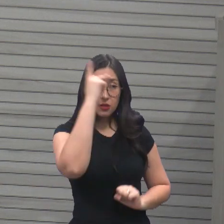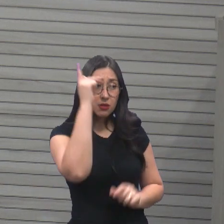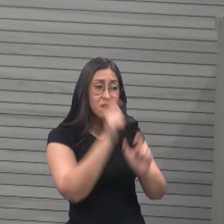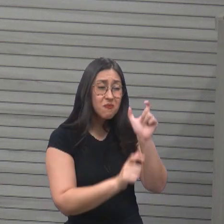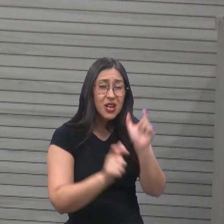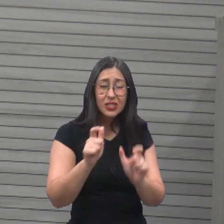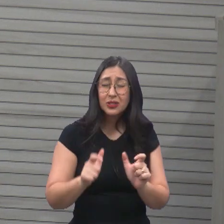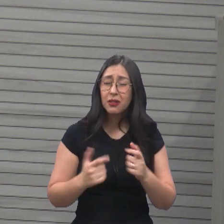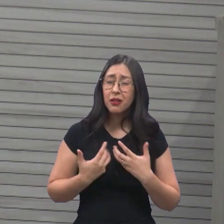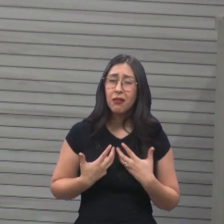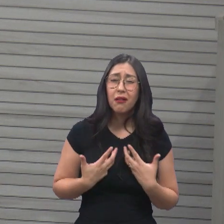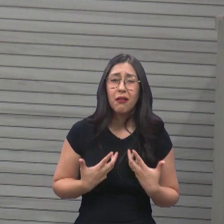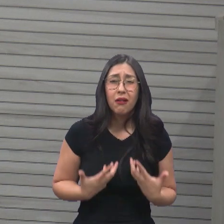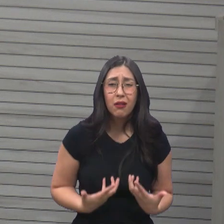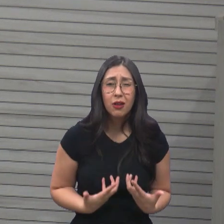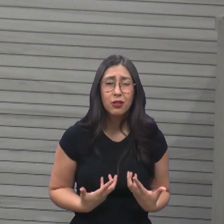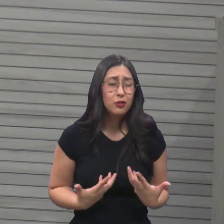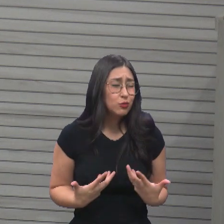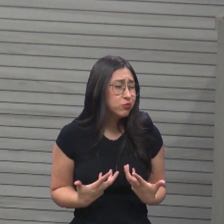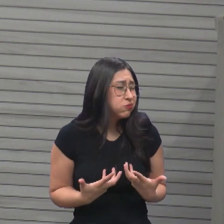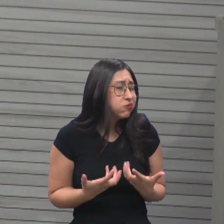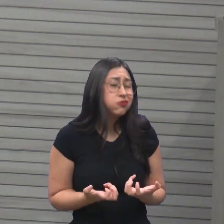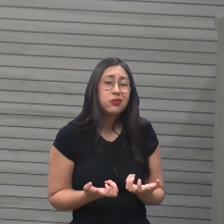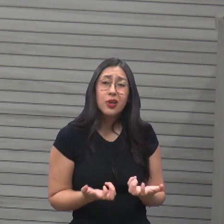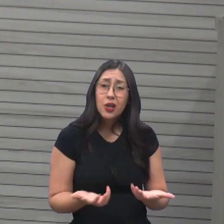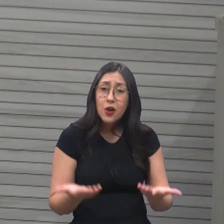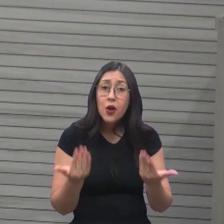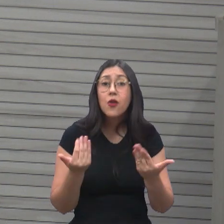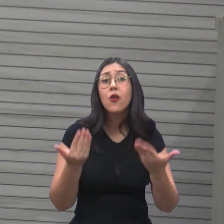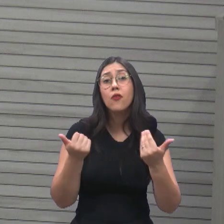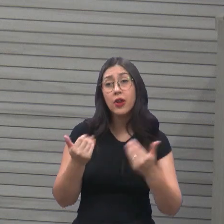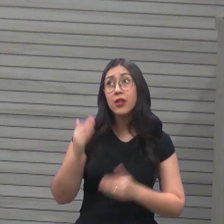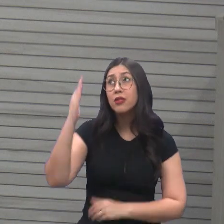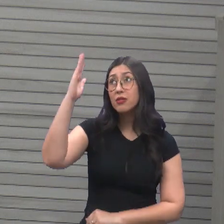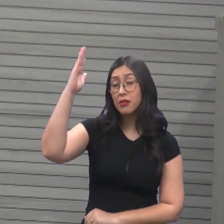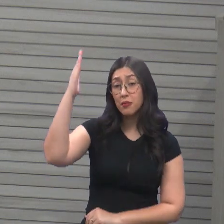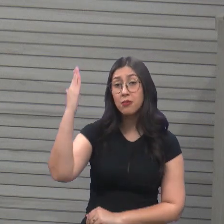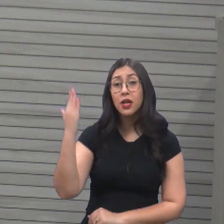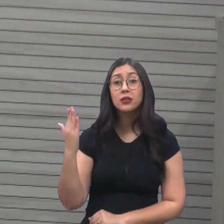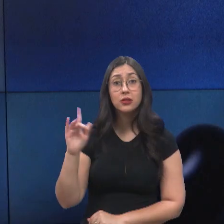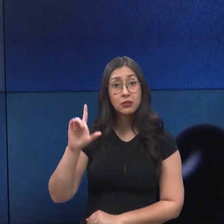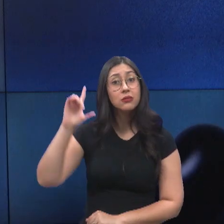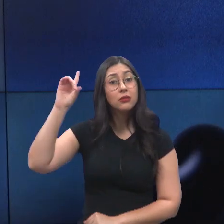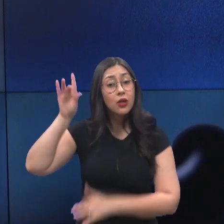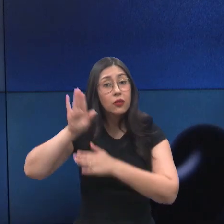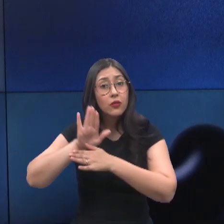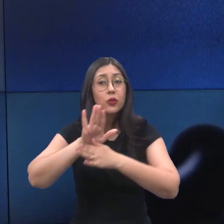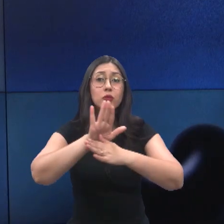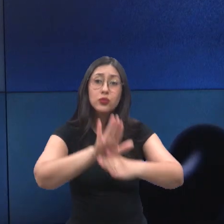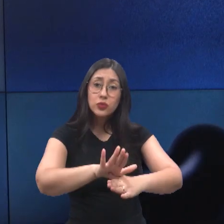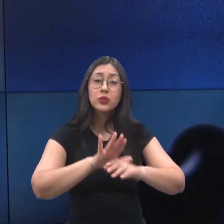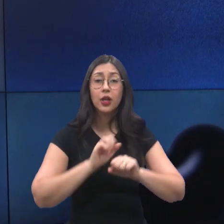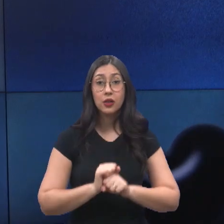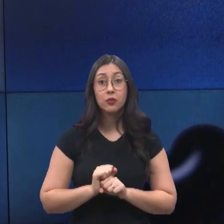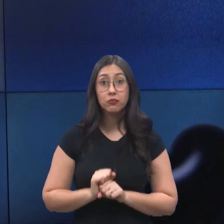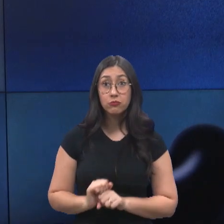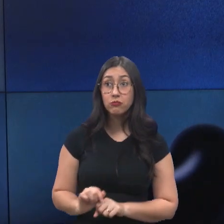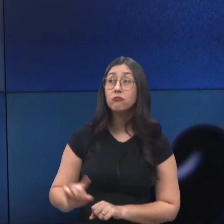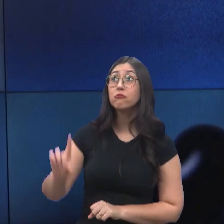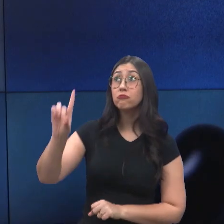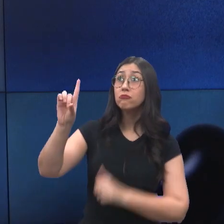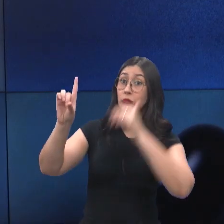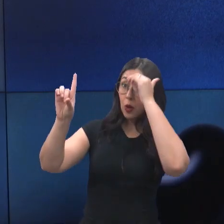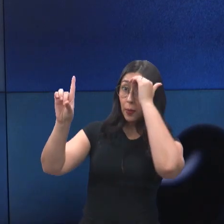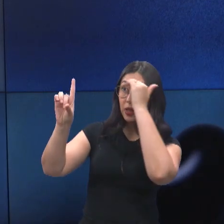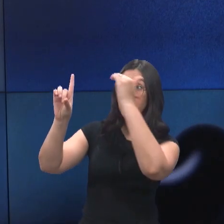que estáis cansados e oprimidos, e eu vos aliviarei. Tomai sobre vós o meu jugo, e aprendei de mim que eu